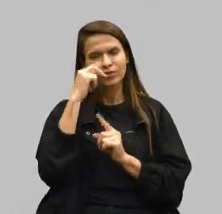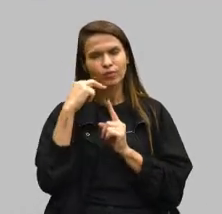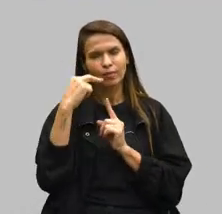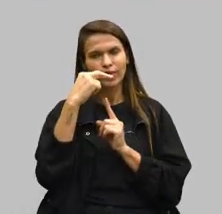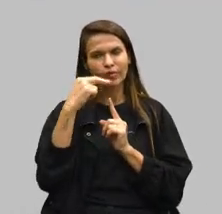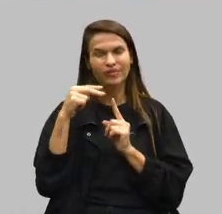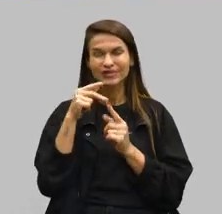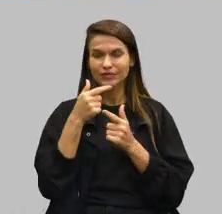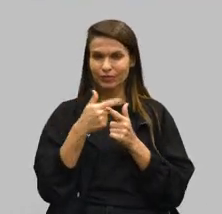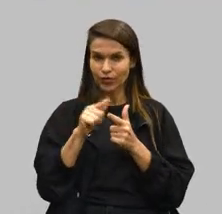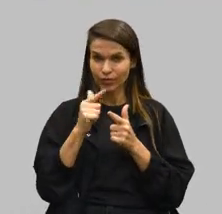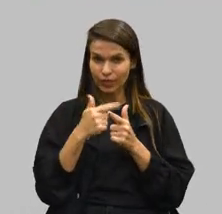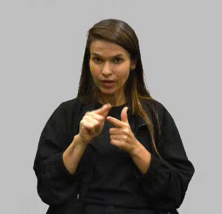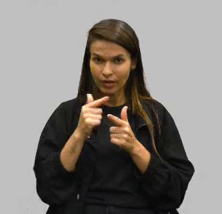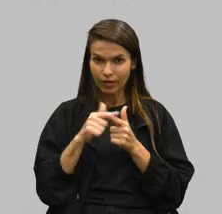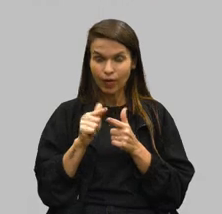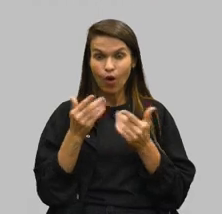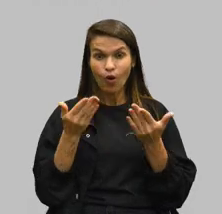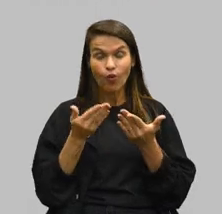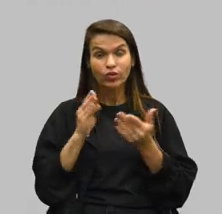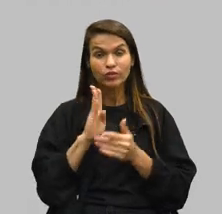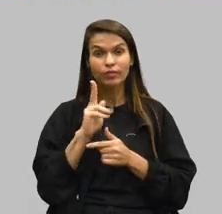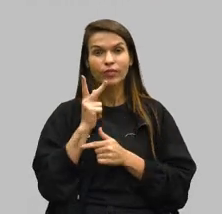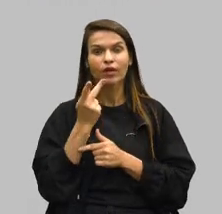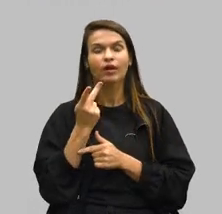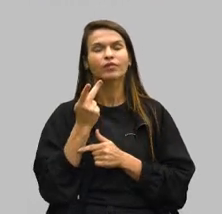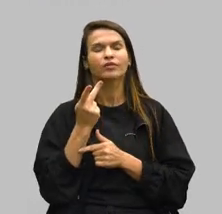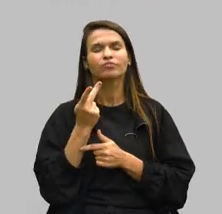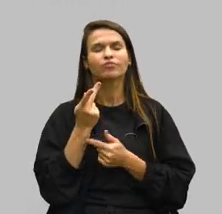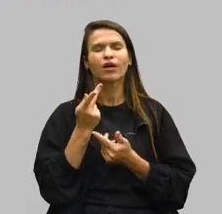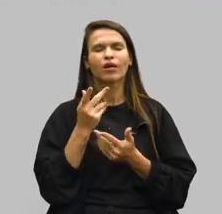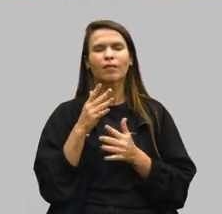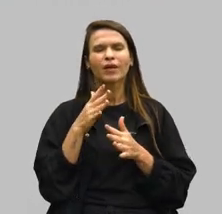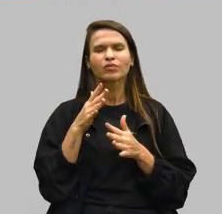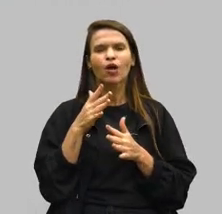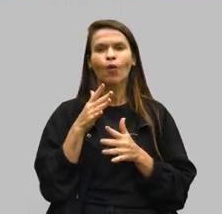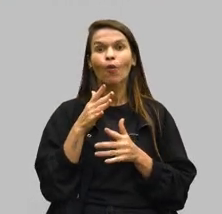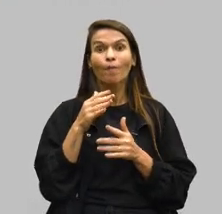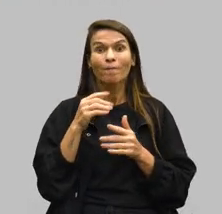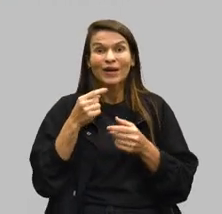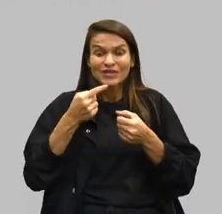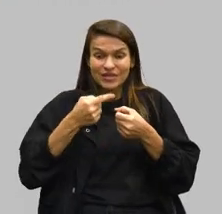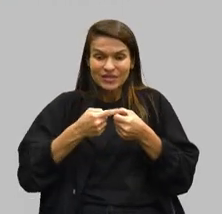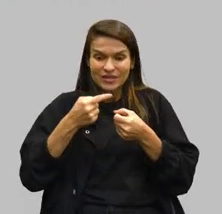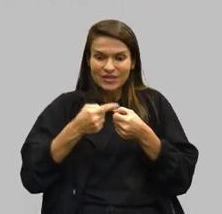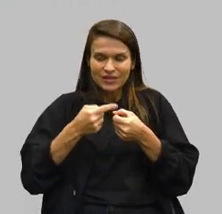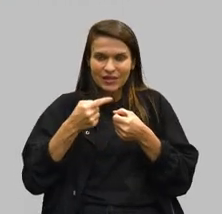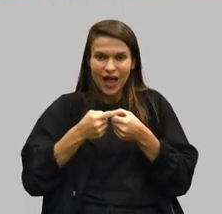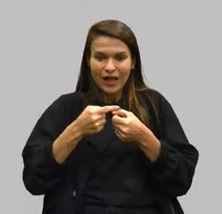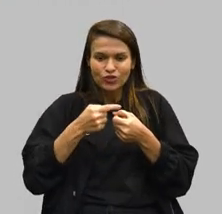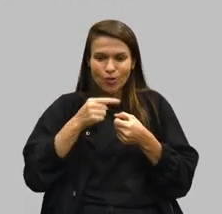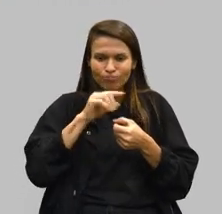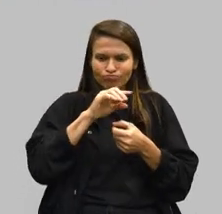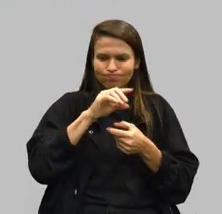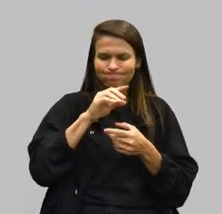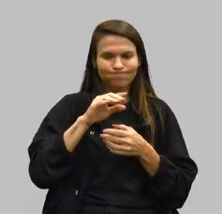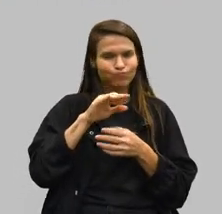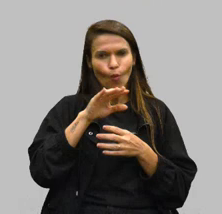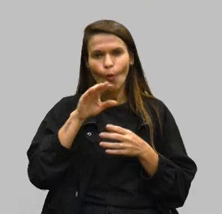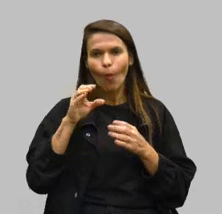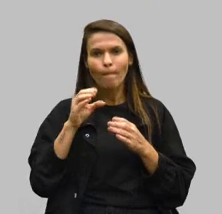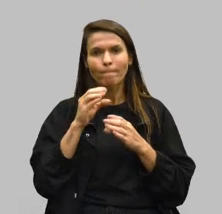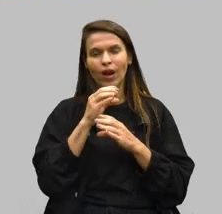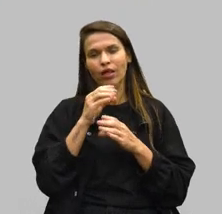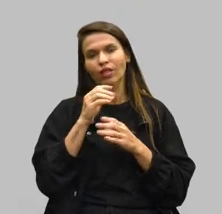desse problema hoje em Belo Horizonte basicamente nós temos quase uma cidade né uma cidade Dentro de